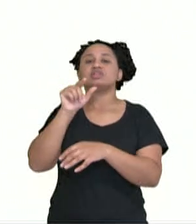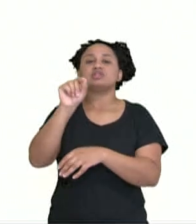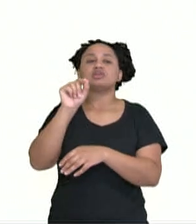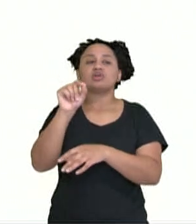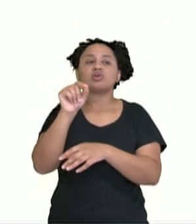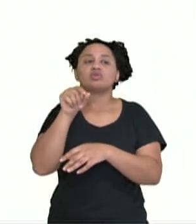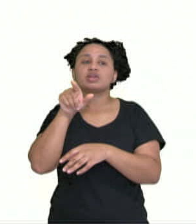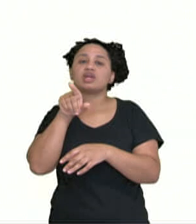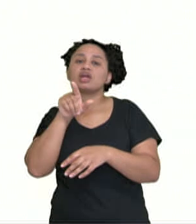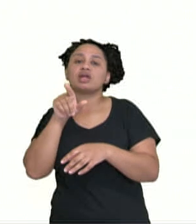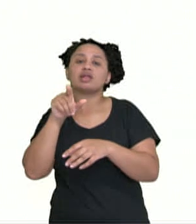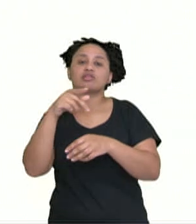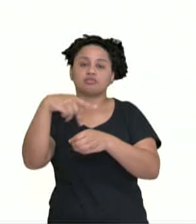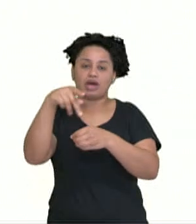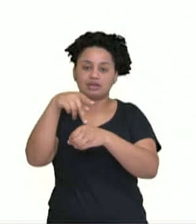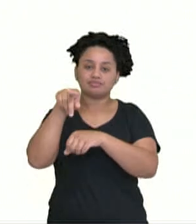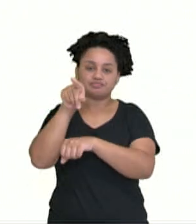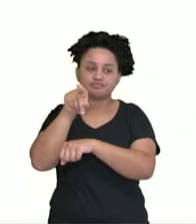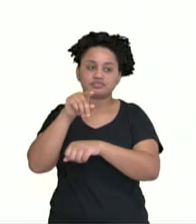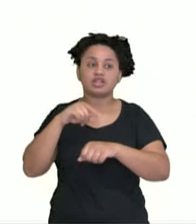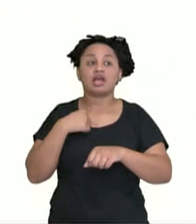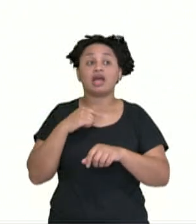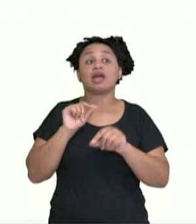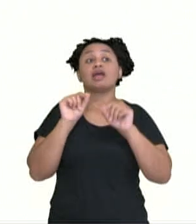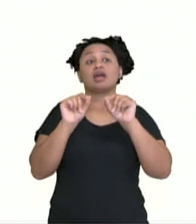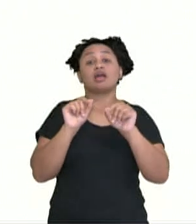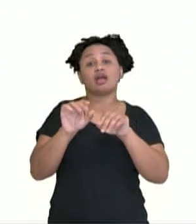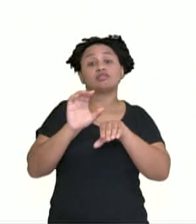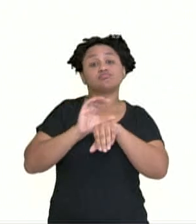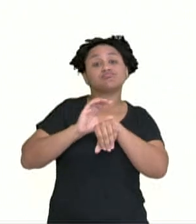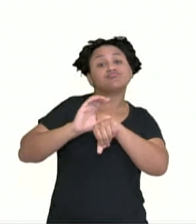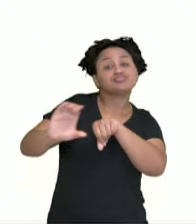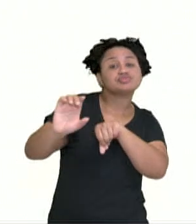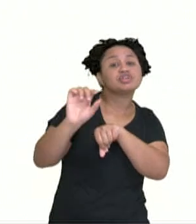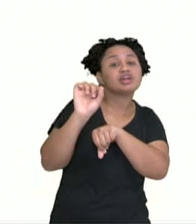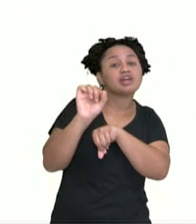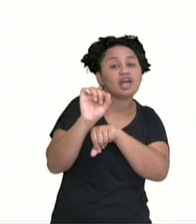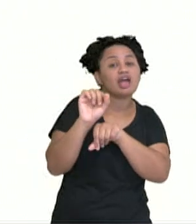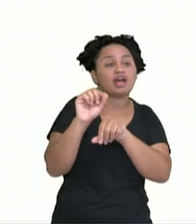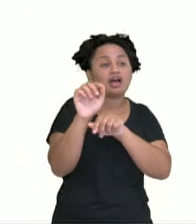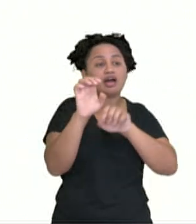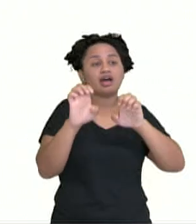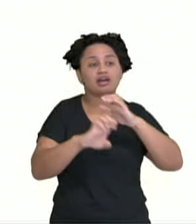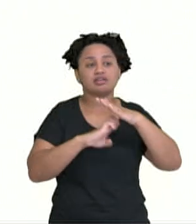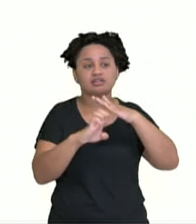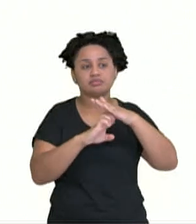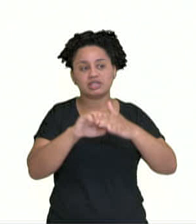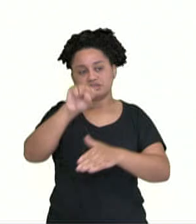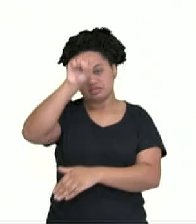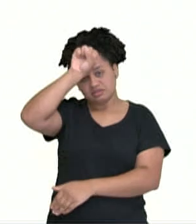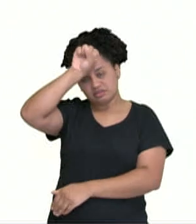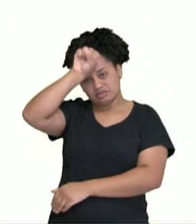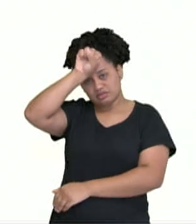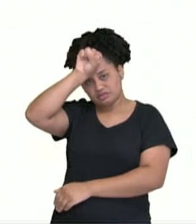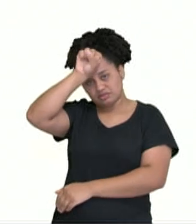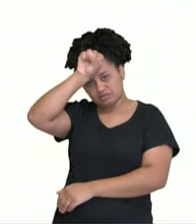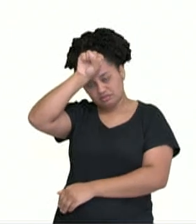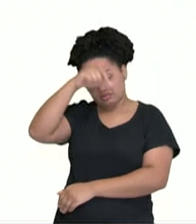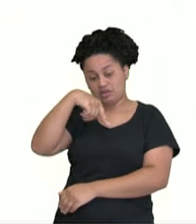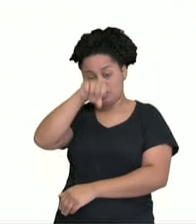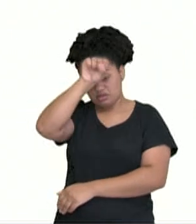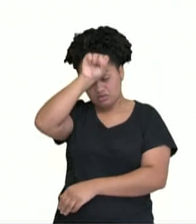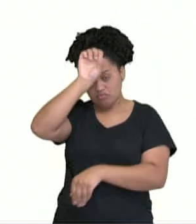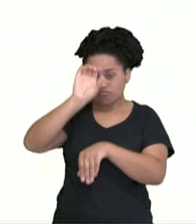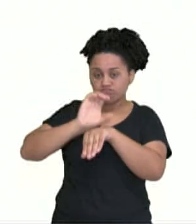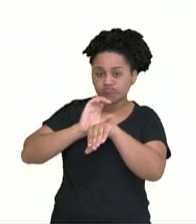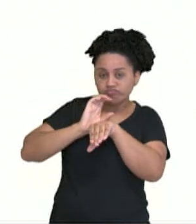a empresa Samsung, certo? Então essa era o World Cyber Games, era o grande evento patrocinado pela